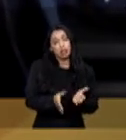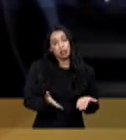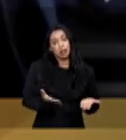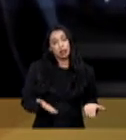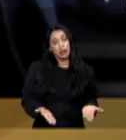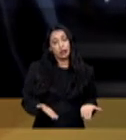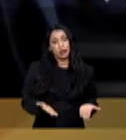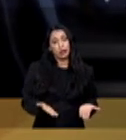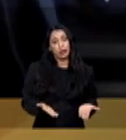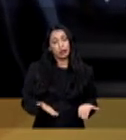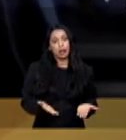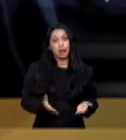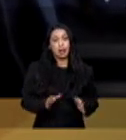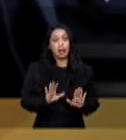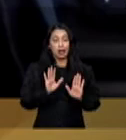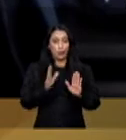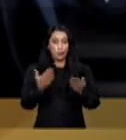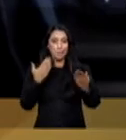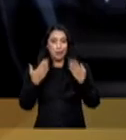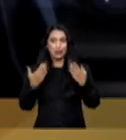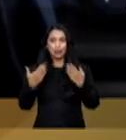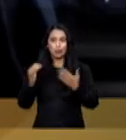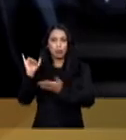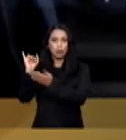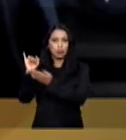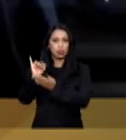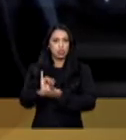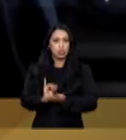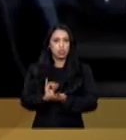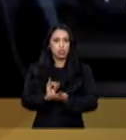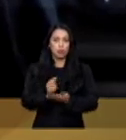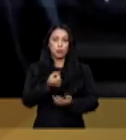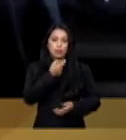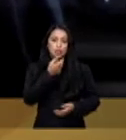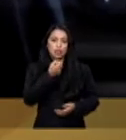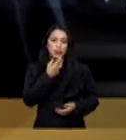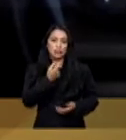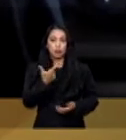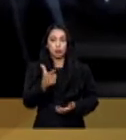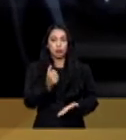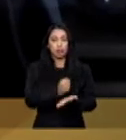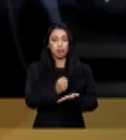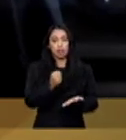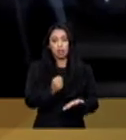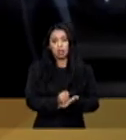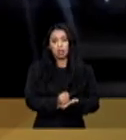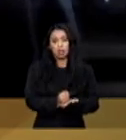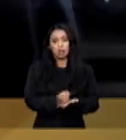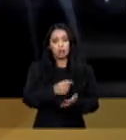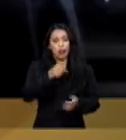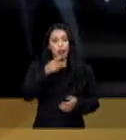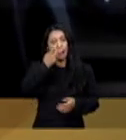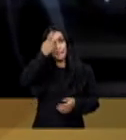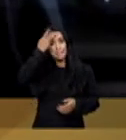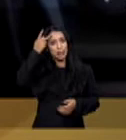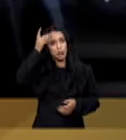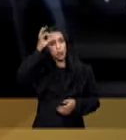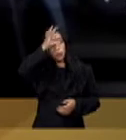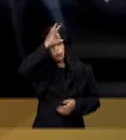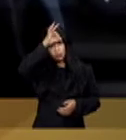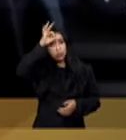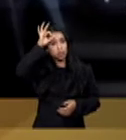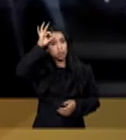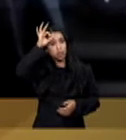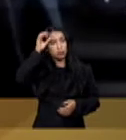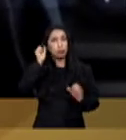simples importação de um medicamento sem registro, que pode inclusive ser um ato ingênuo de algum de nós que viajou e trouxe